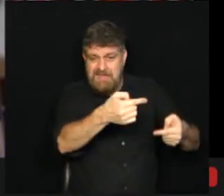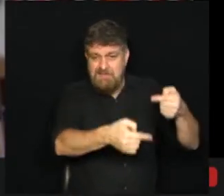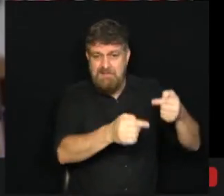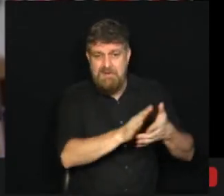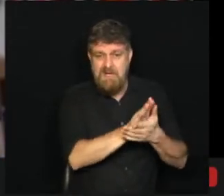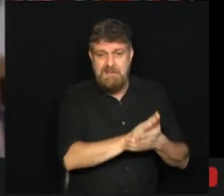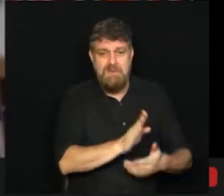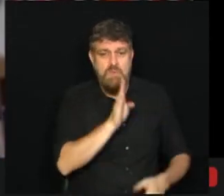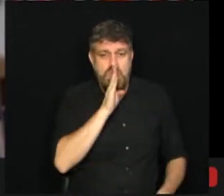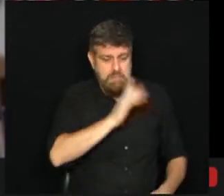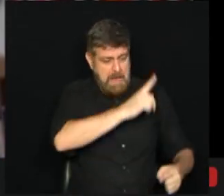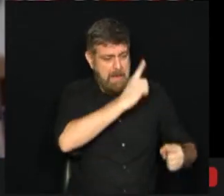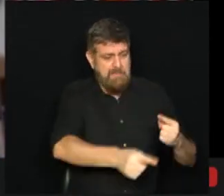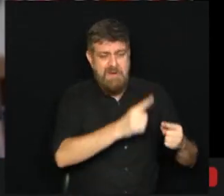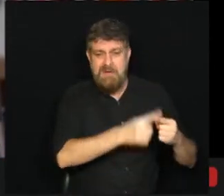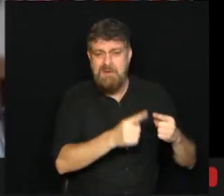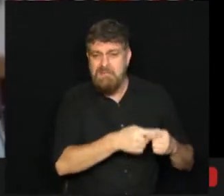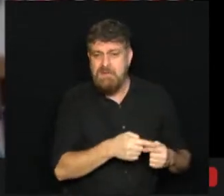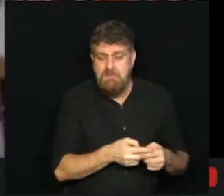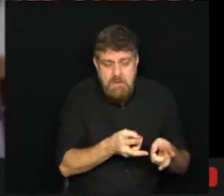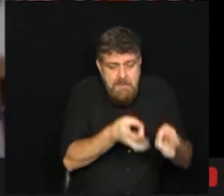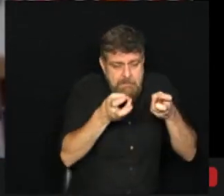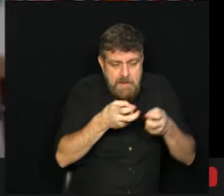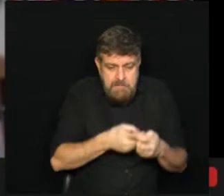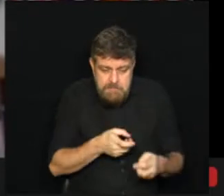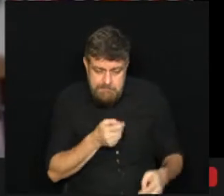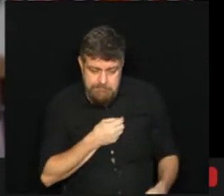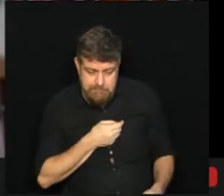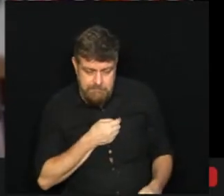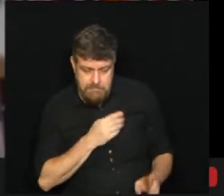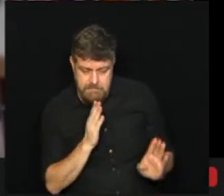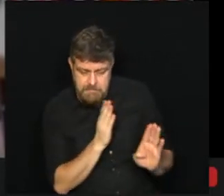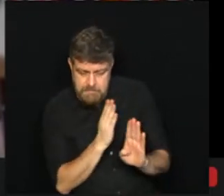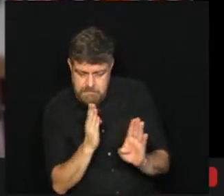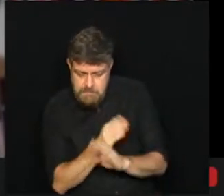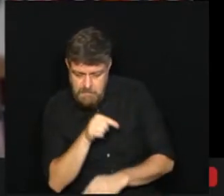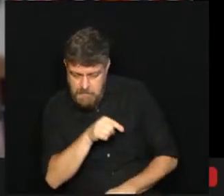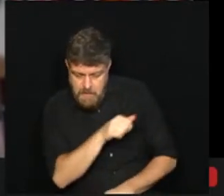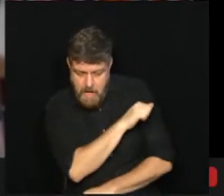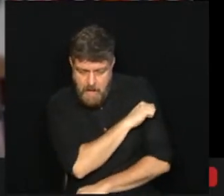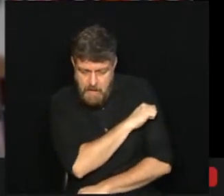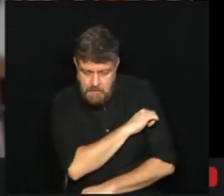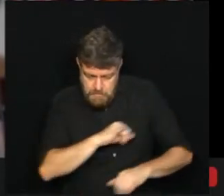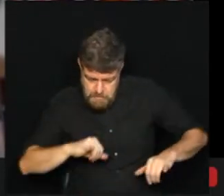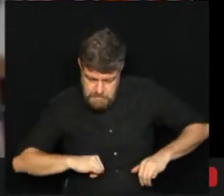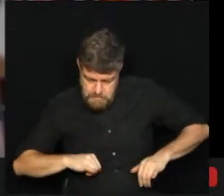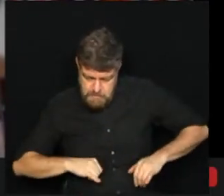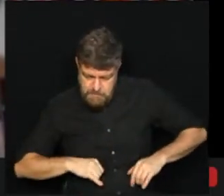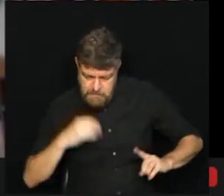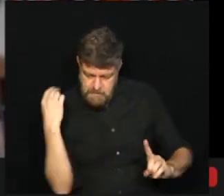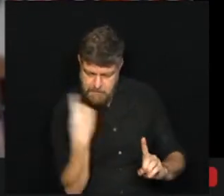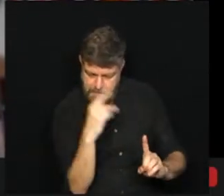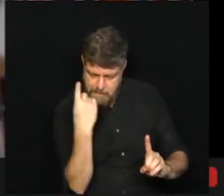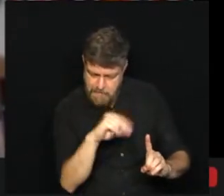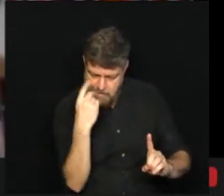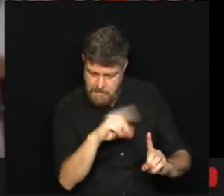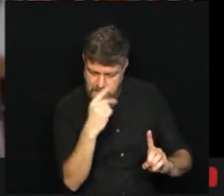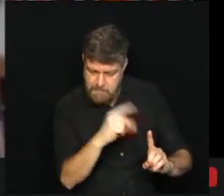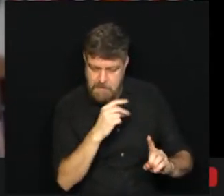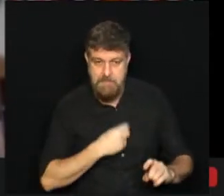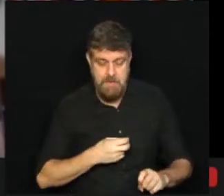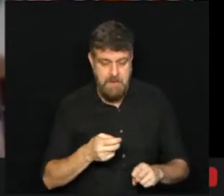fica impossibilitada, inclusive, de identificar os casos de violência doméstica, de violência contra a criança, de